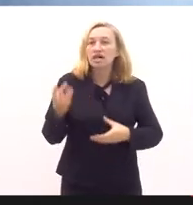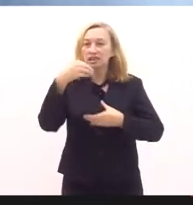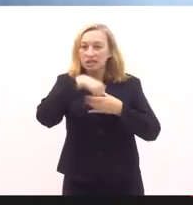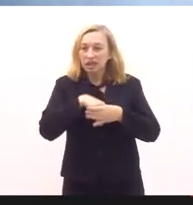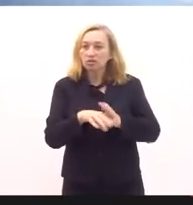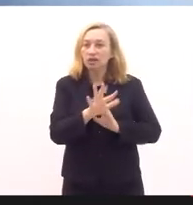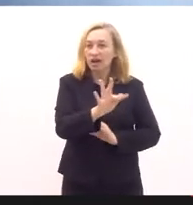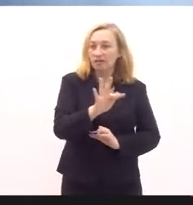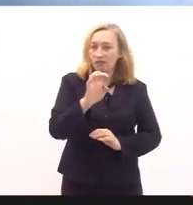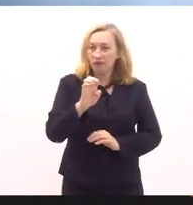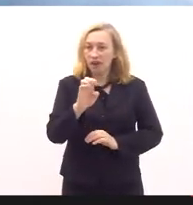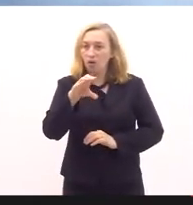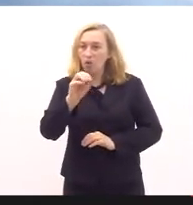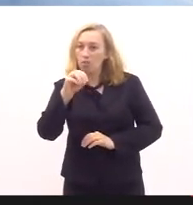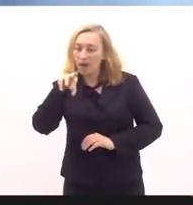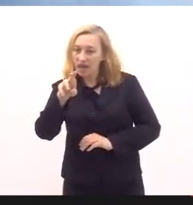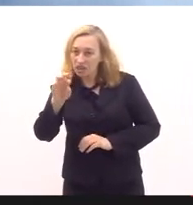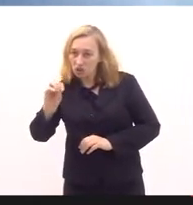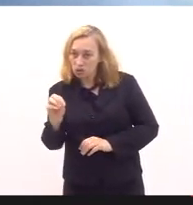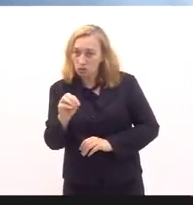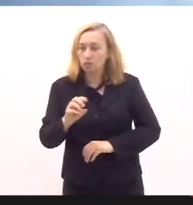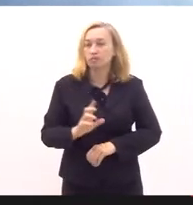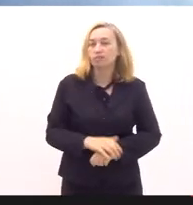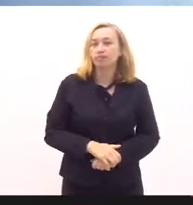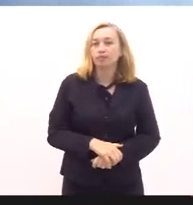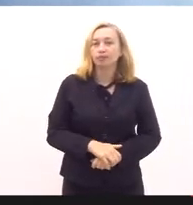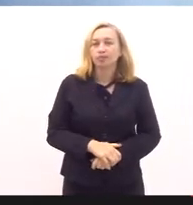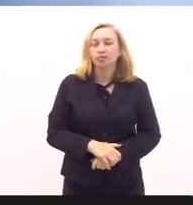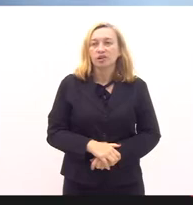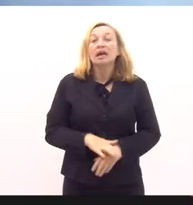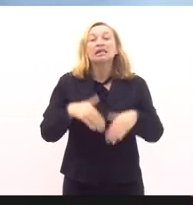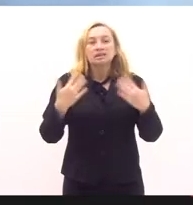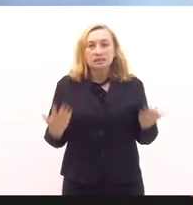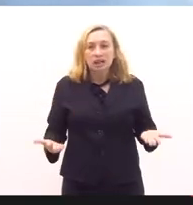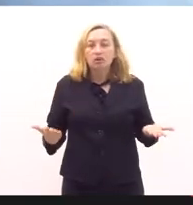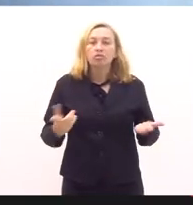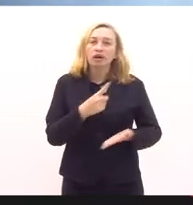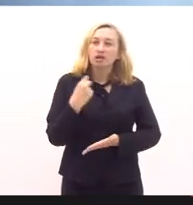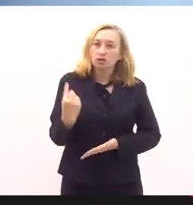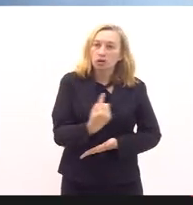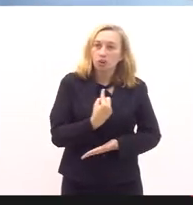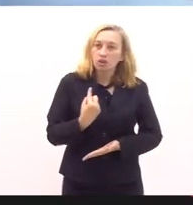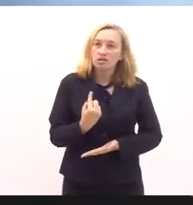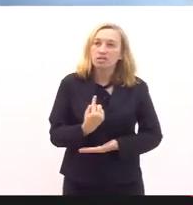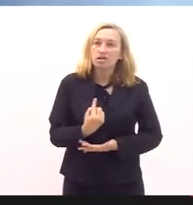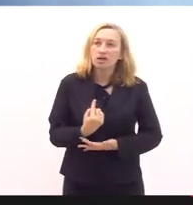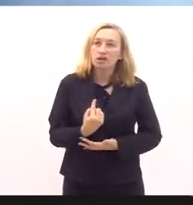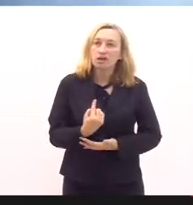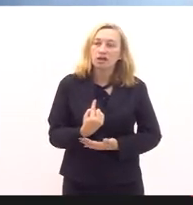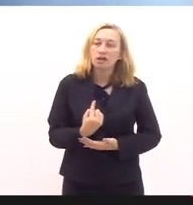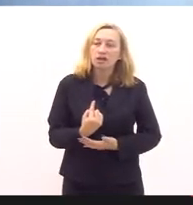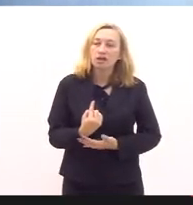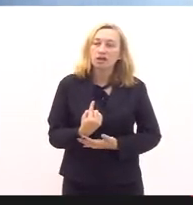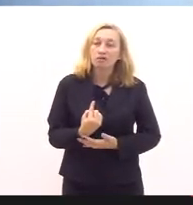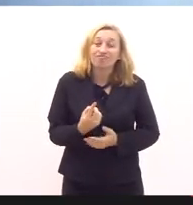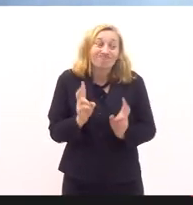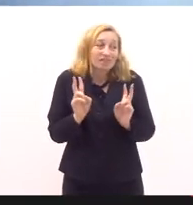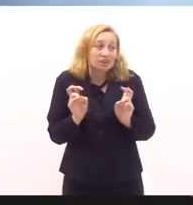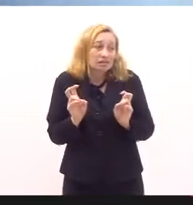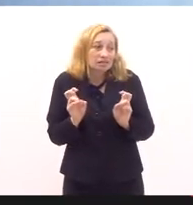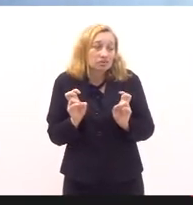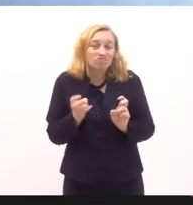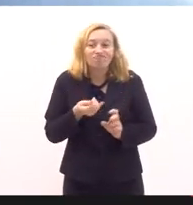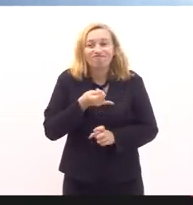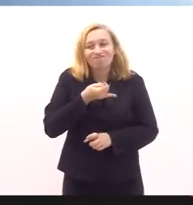da FEComércio, do Sistema S também. Então, para nós, é uma situação